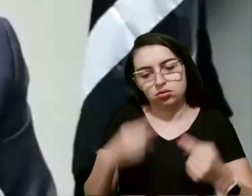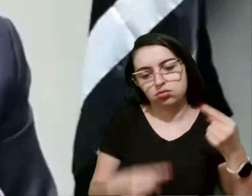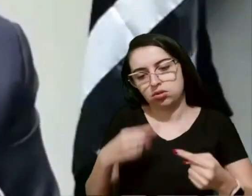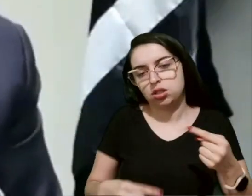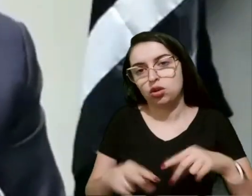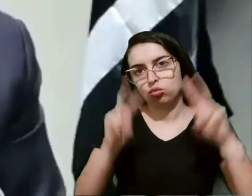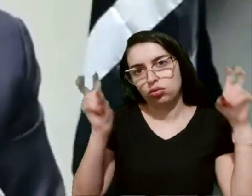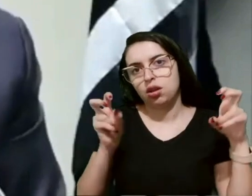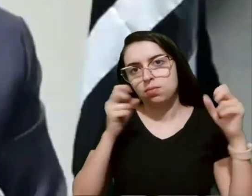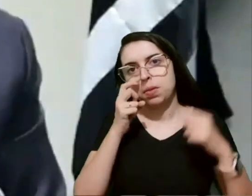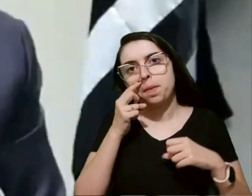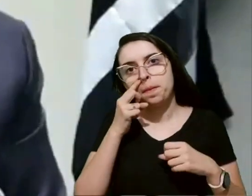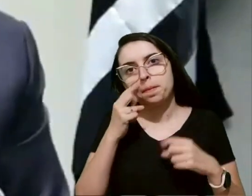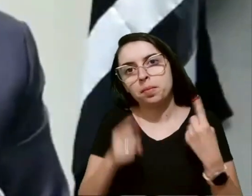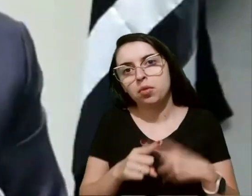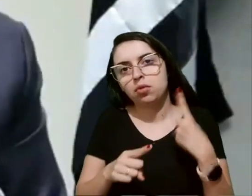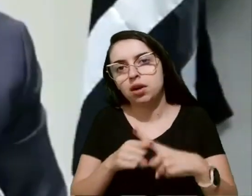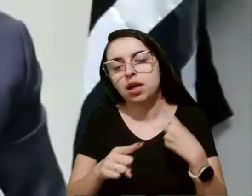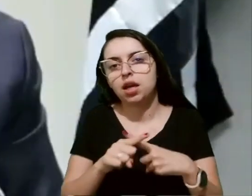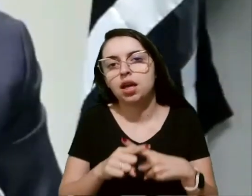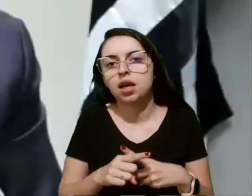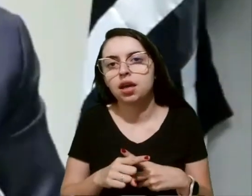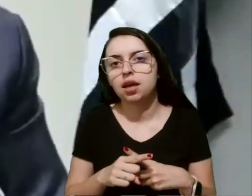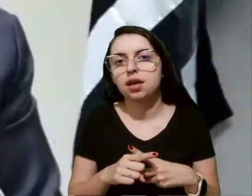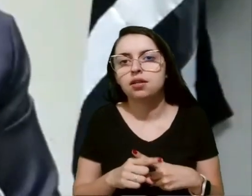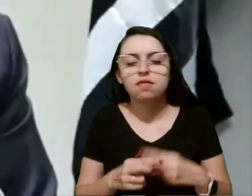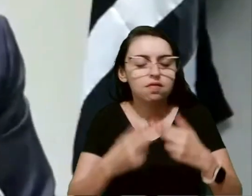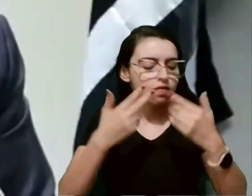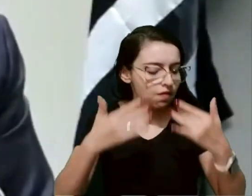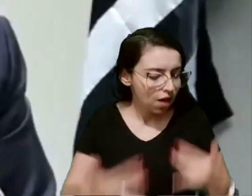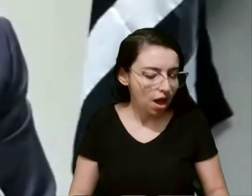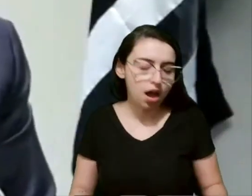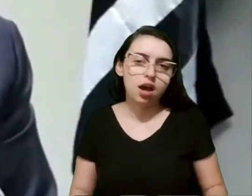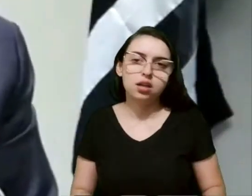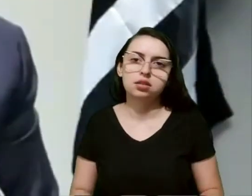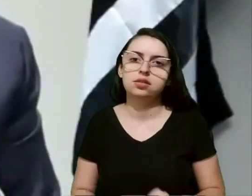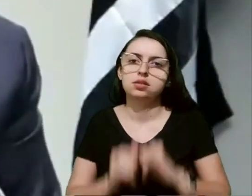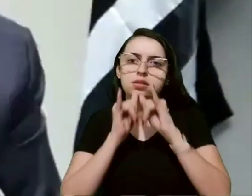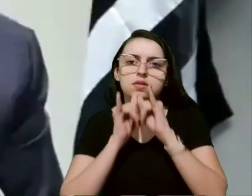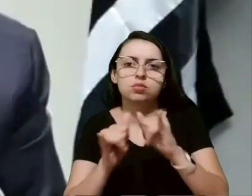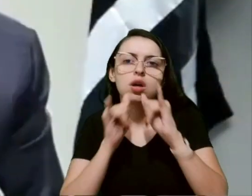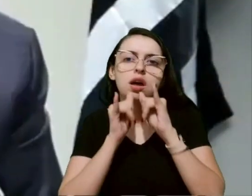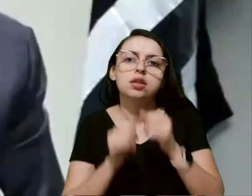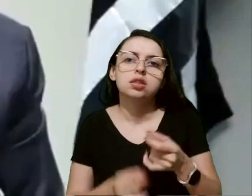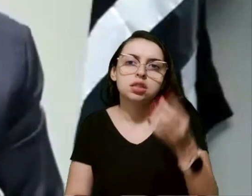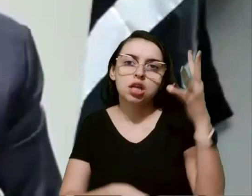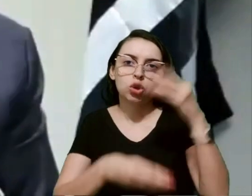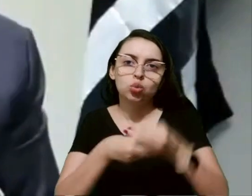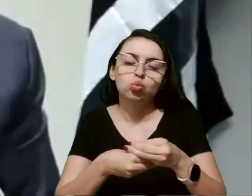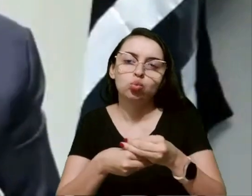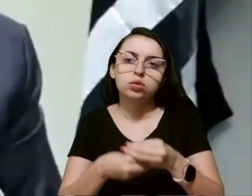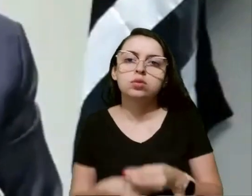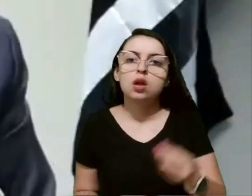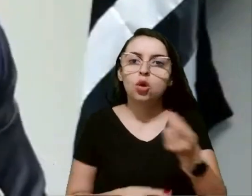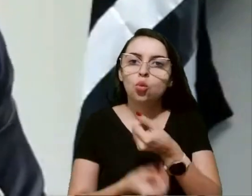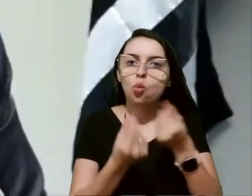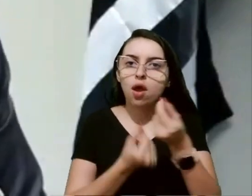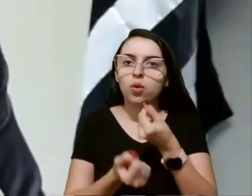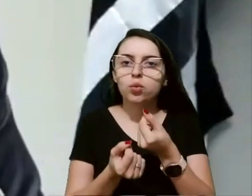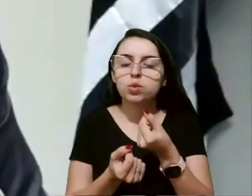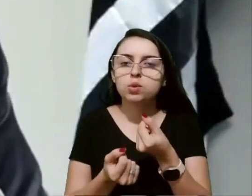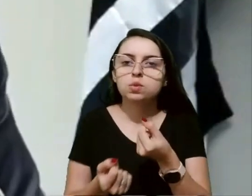discutir o tema, porque havia lá uma série de argumentos, em especial voltados para as taxas de procedência dos